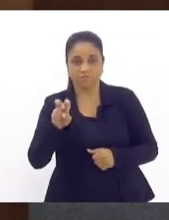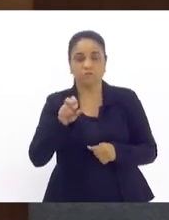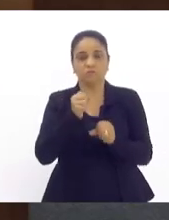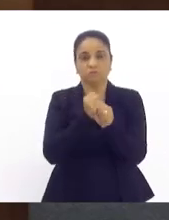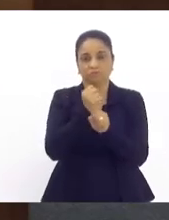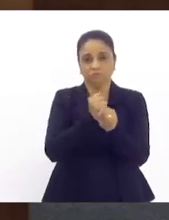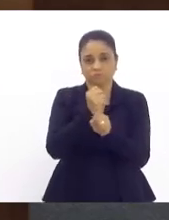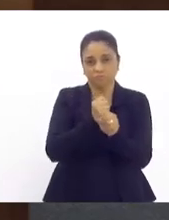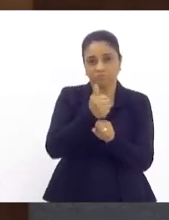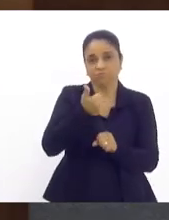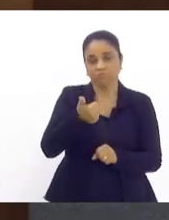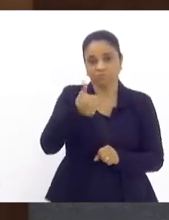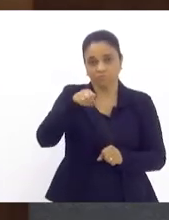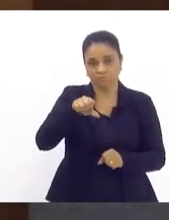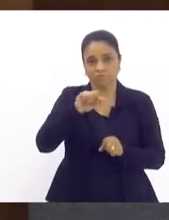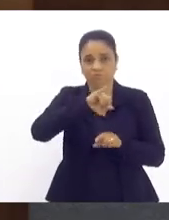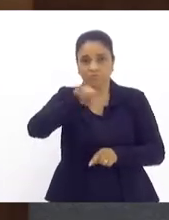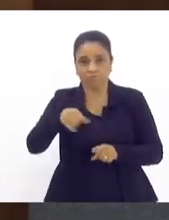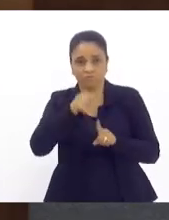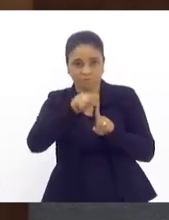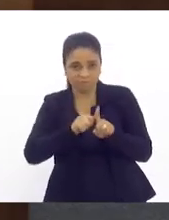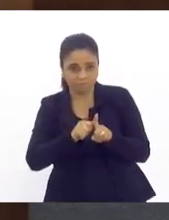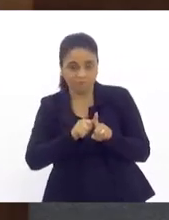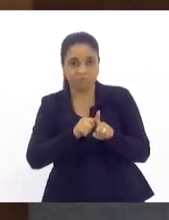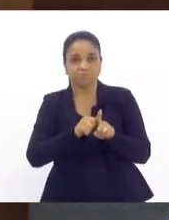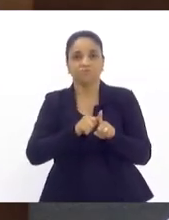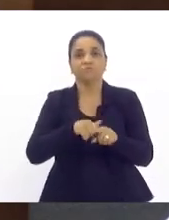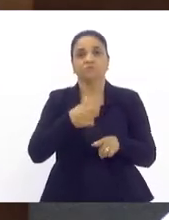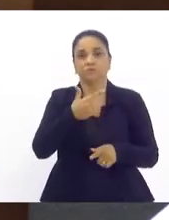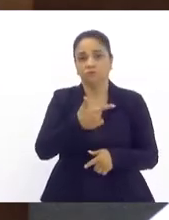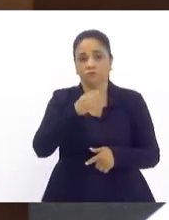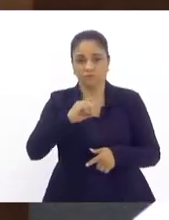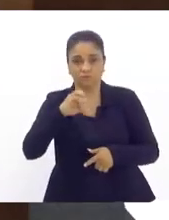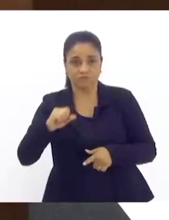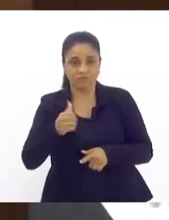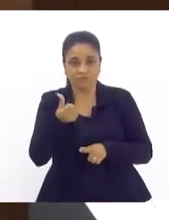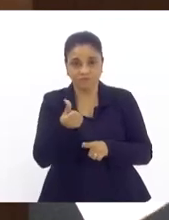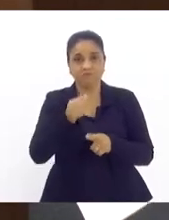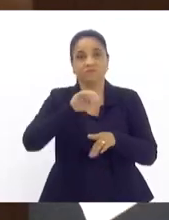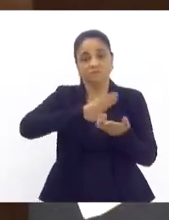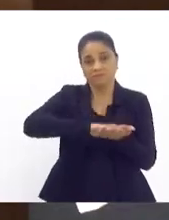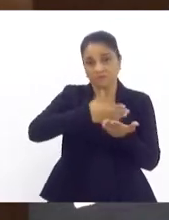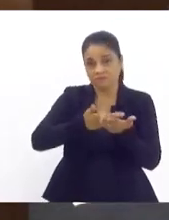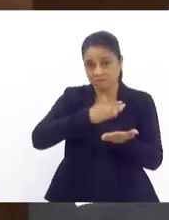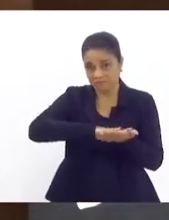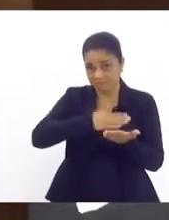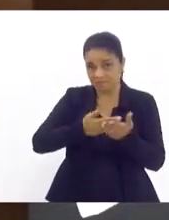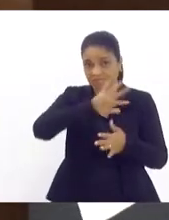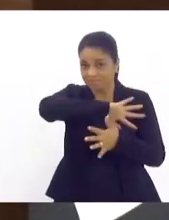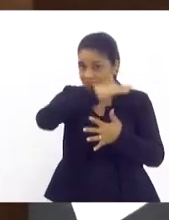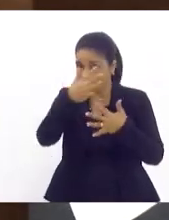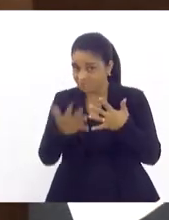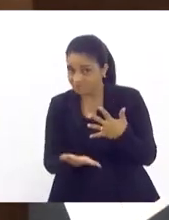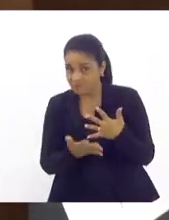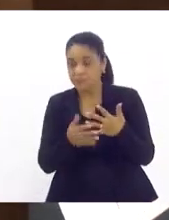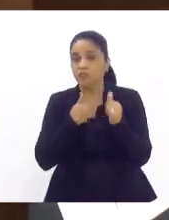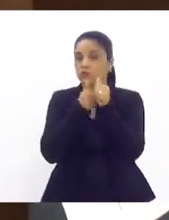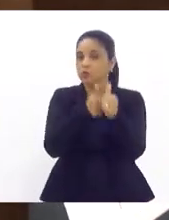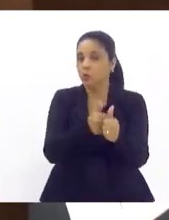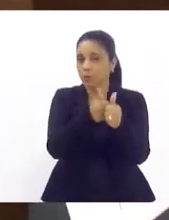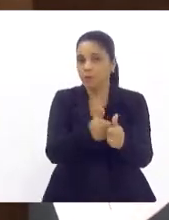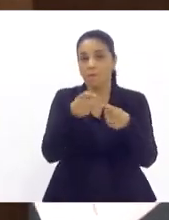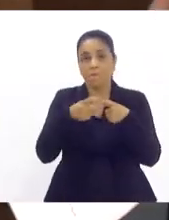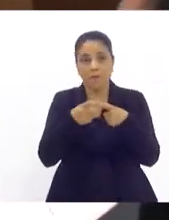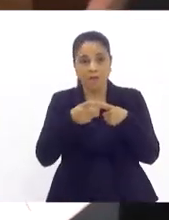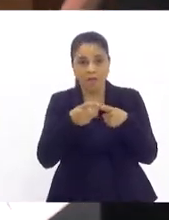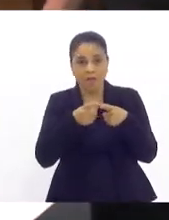dispor sobre o direito da presença de intérprete de língua brasileira de sinais, para acompanhar a consulta de